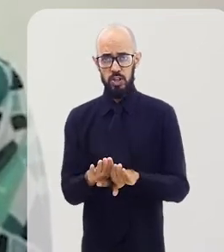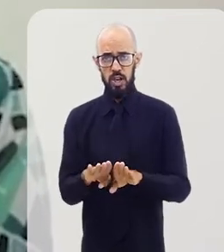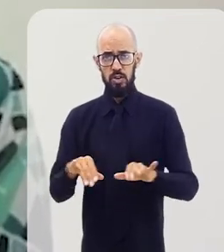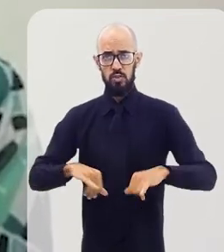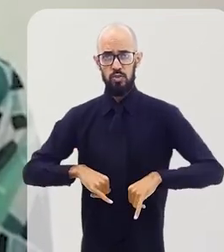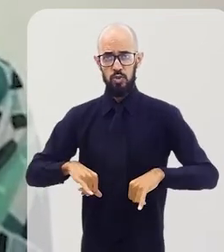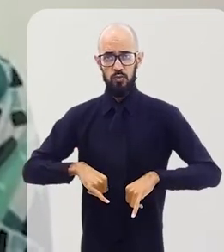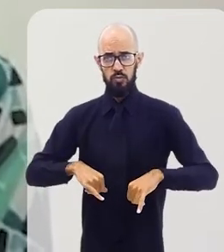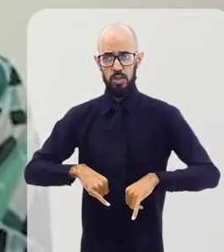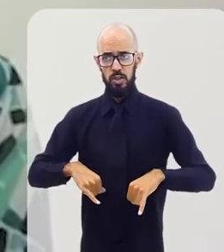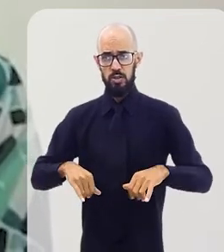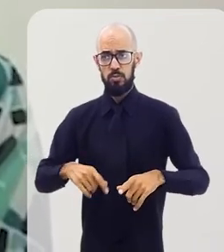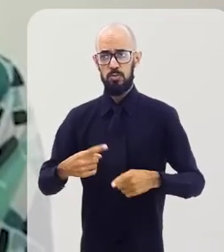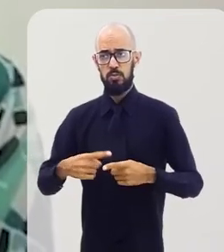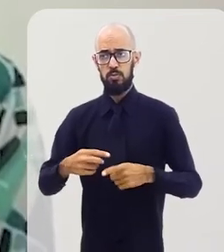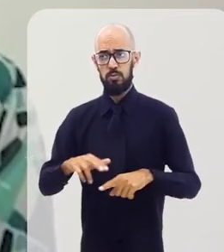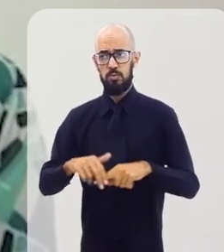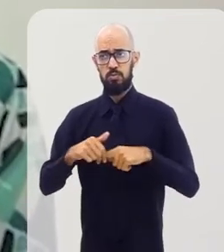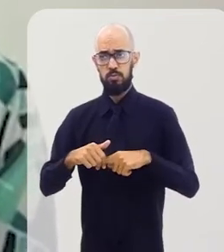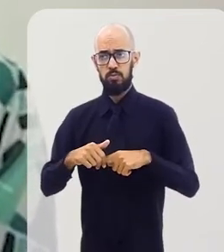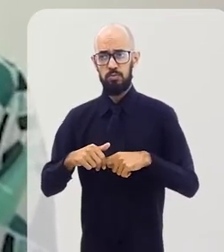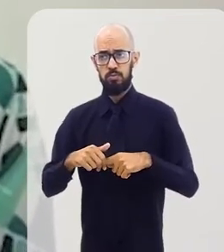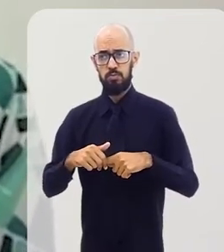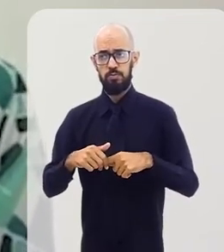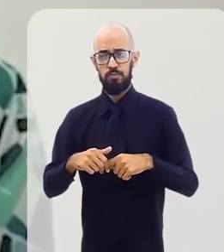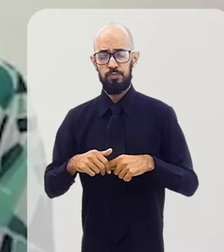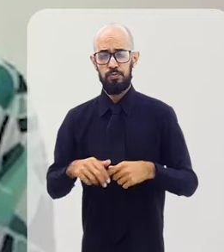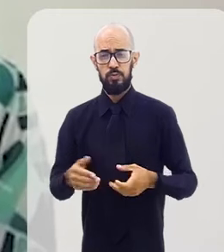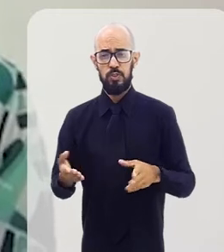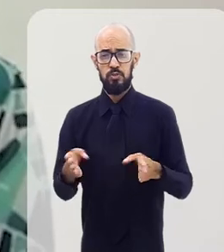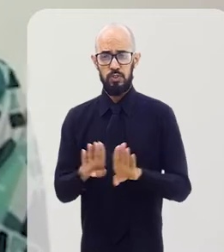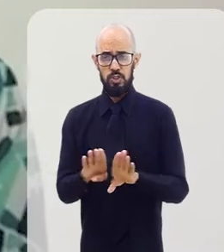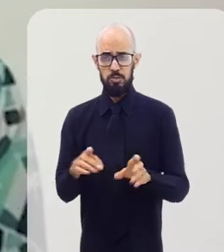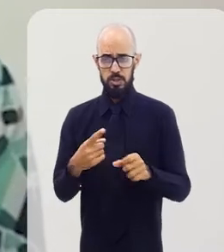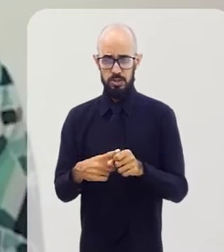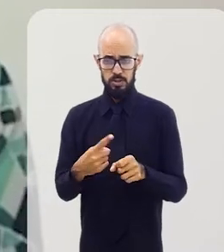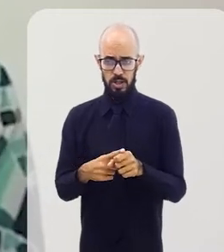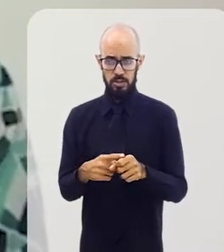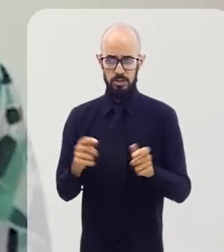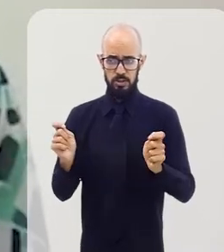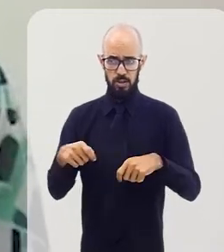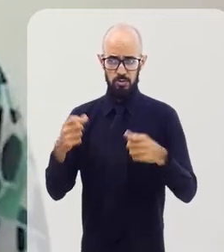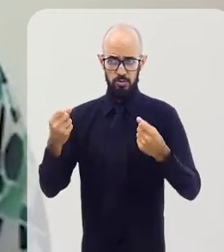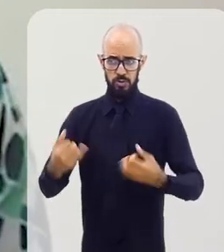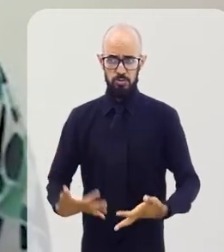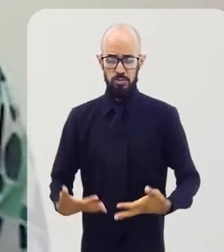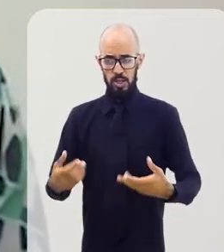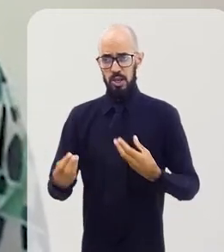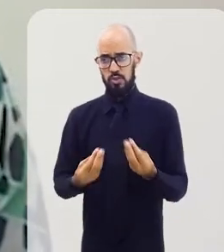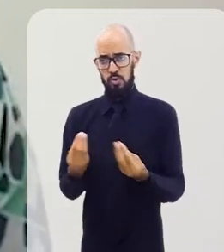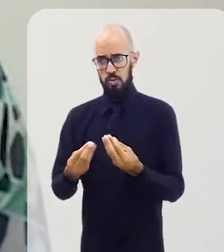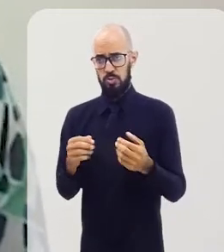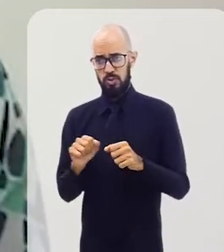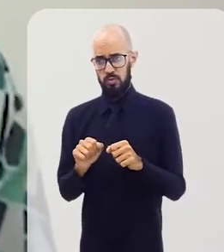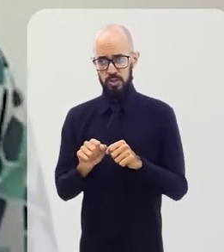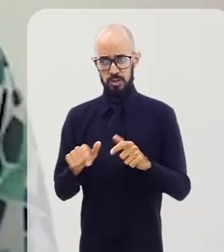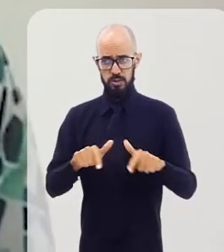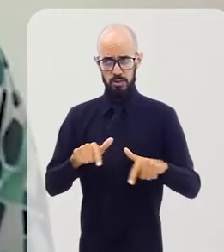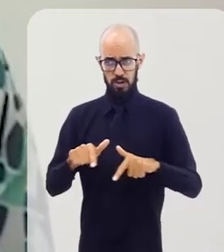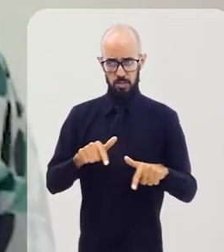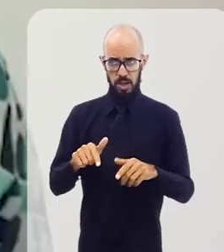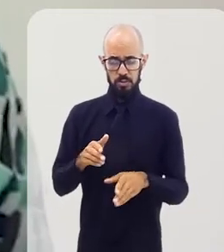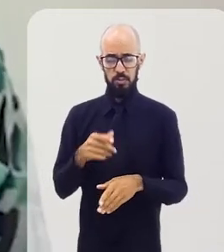enfim, sofreram aí, com essa necessidade do lockdown. Queria que você falasse um pouquinho sobre como é que vem sendo feito esse trabalho, né, de